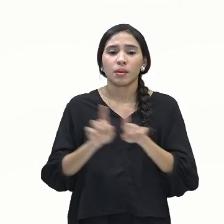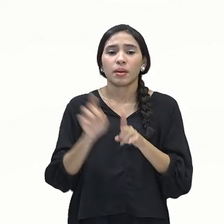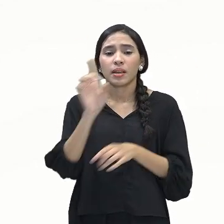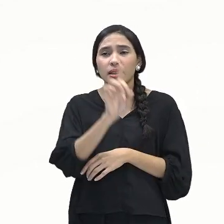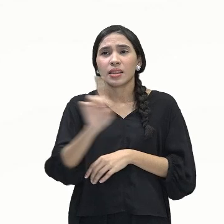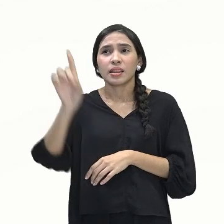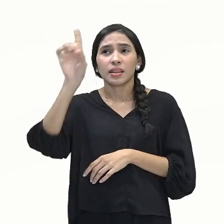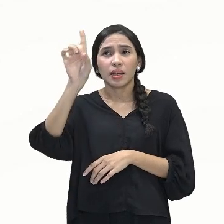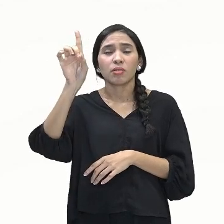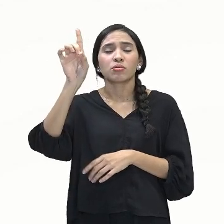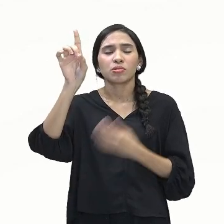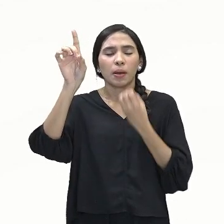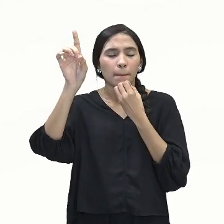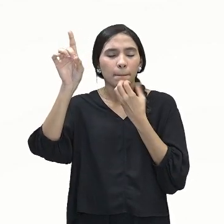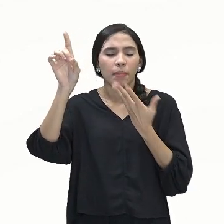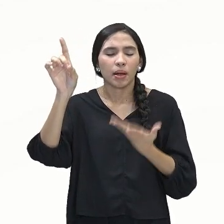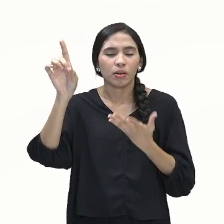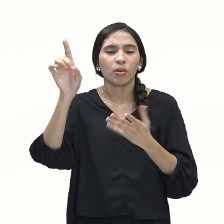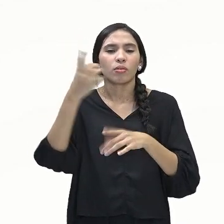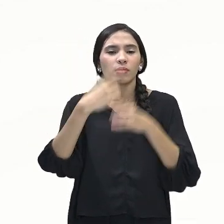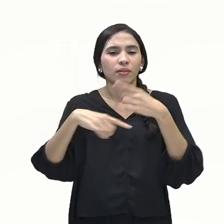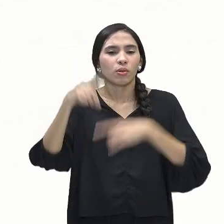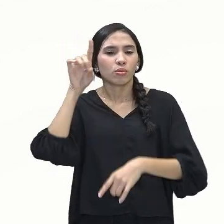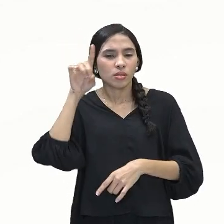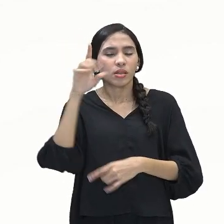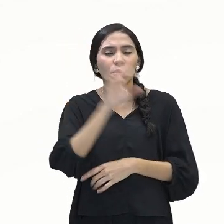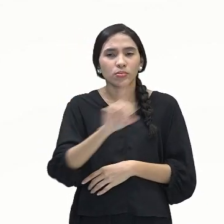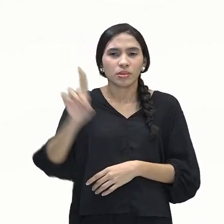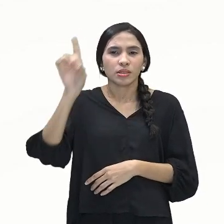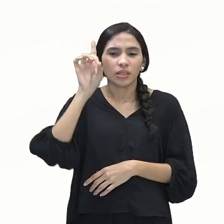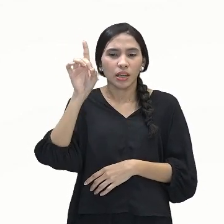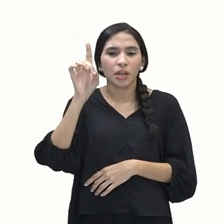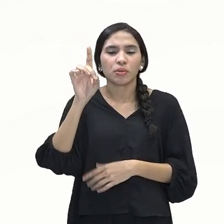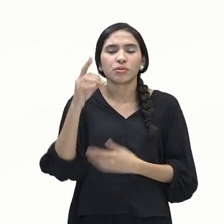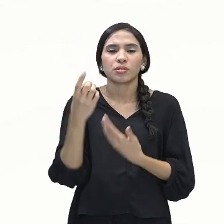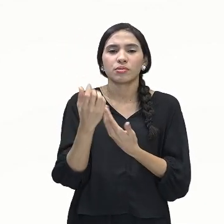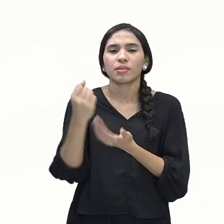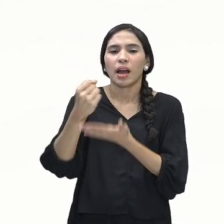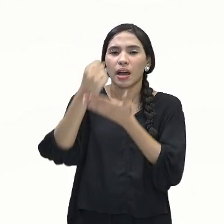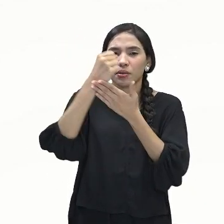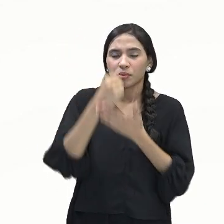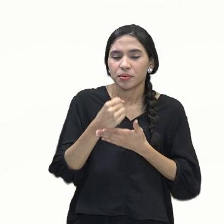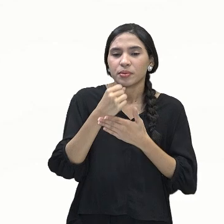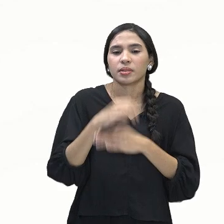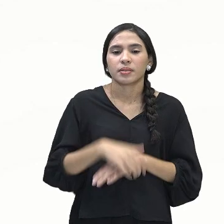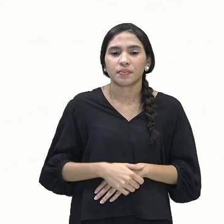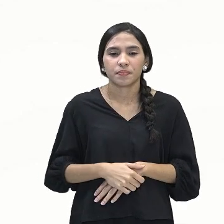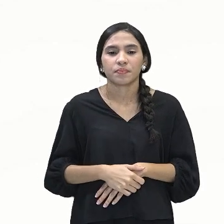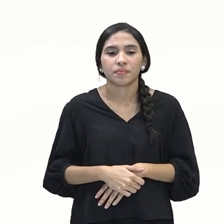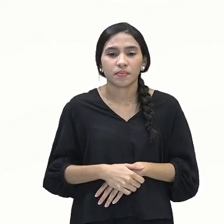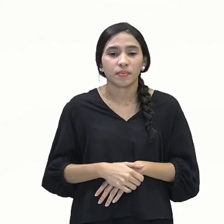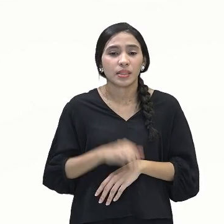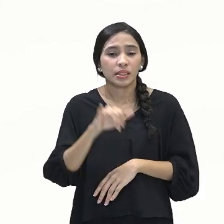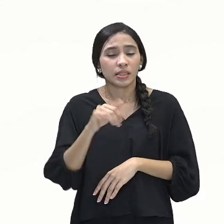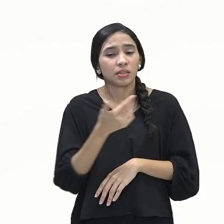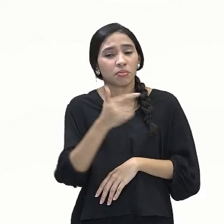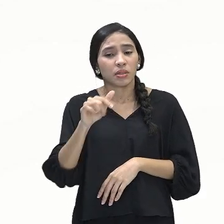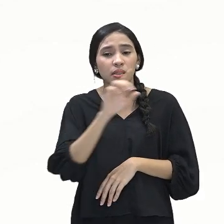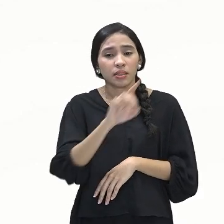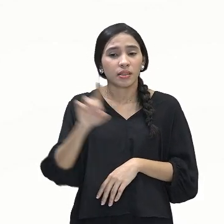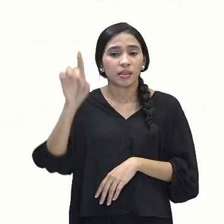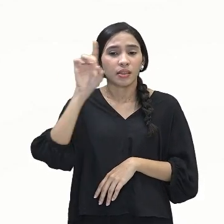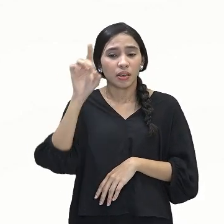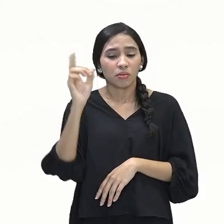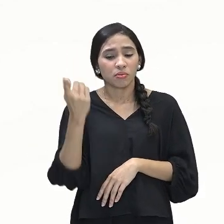é menos grave se descuidar um pouquinho, pois no fim dá certo. Mas, se não tem Deus, então